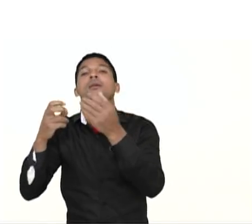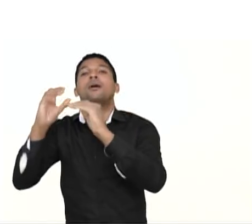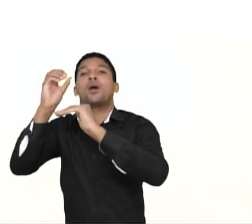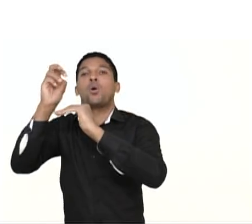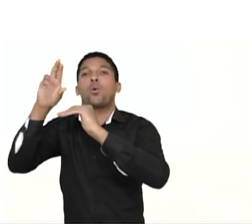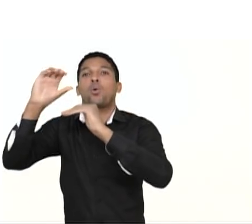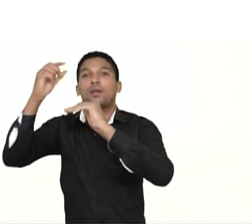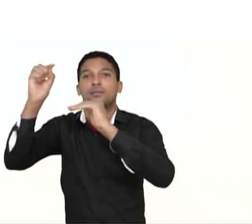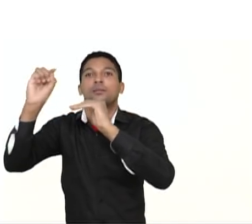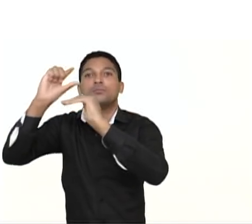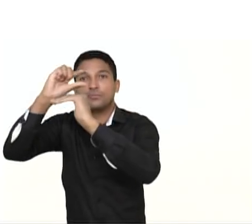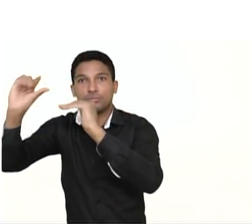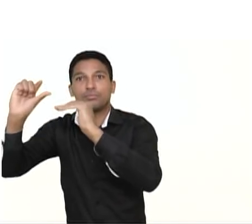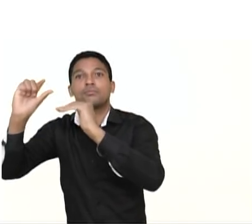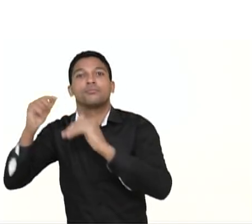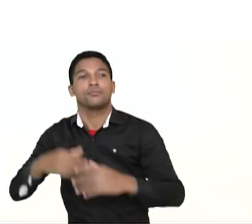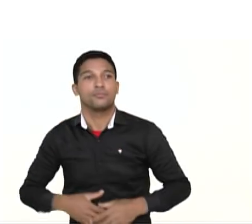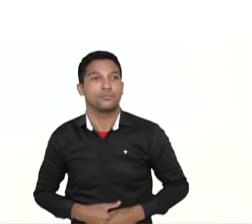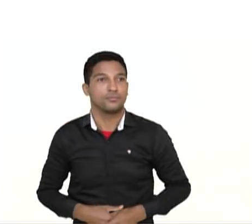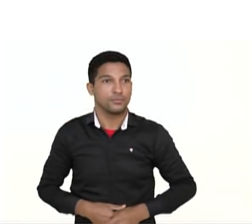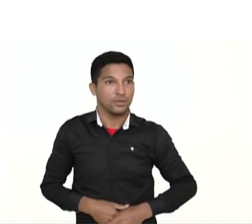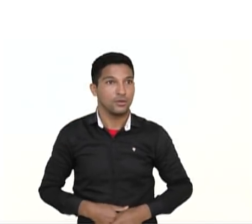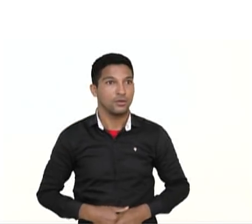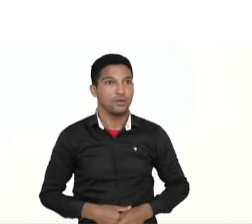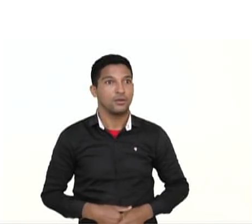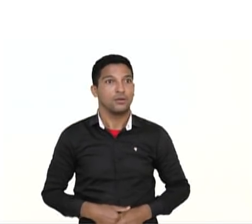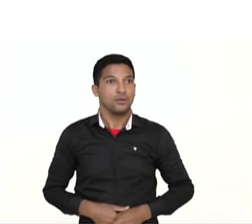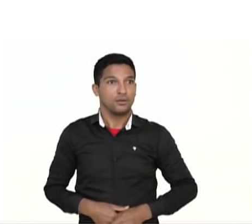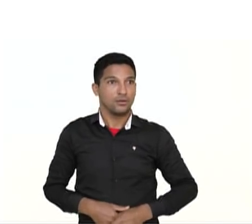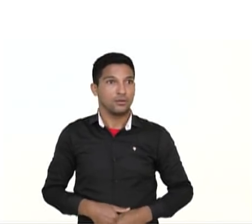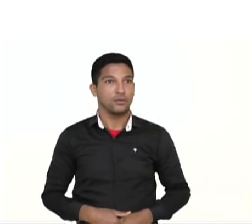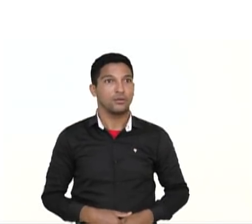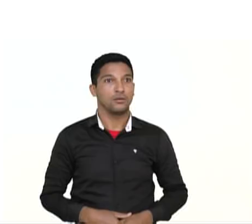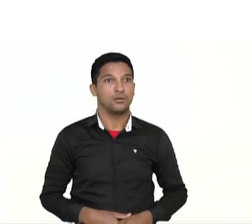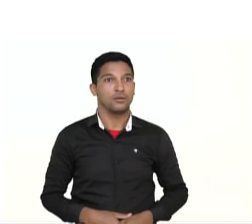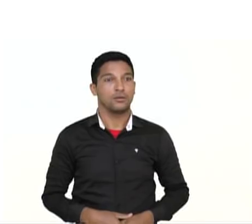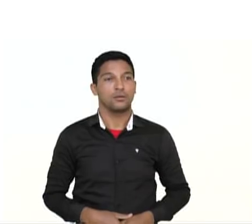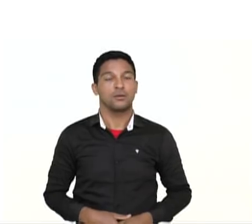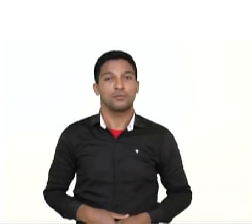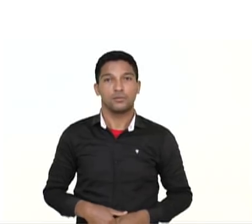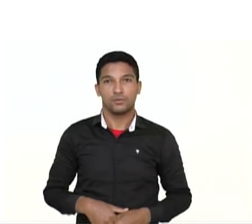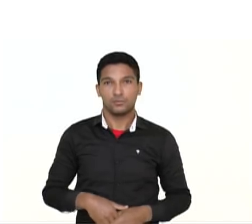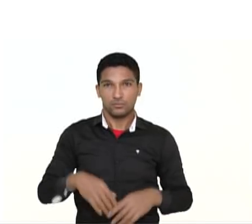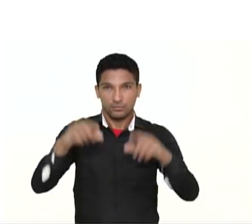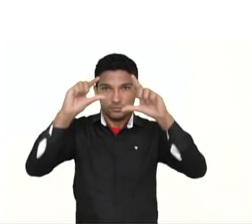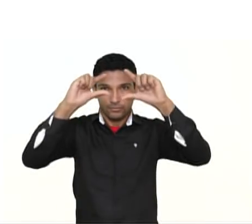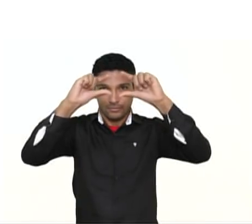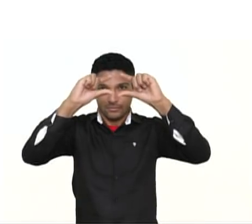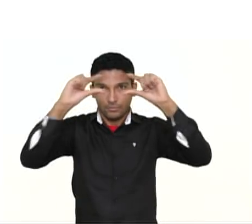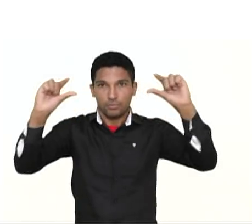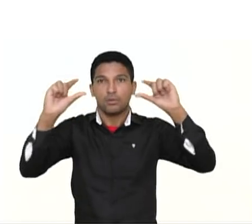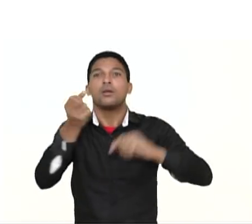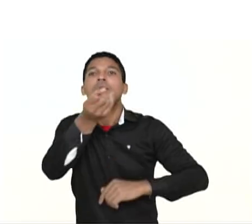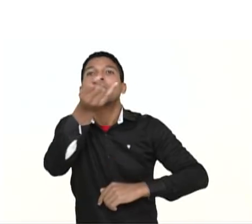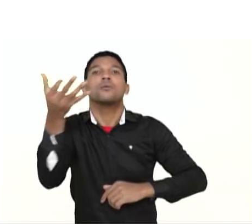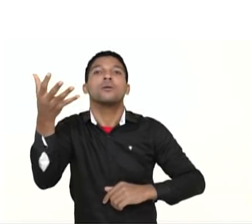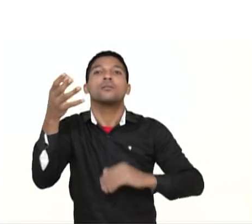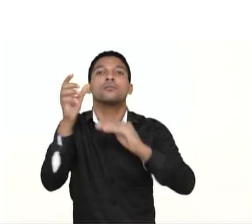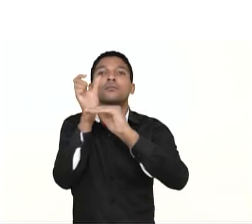novos recordes de destruição ambiental. Analisando isso aqui, este enunciado, nós temos quantos